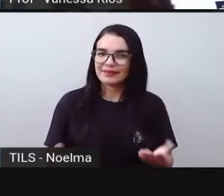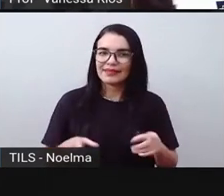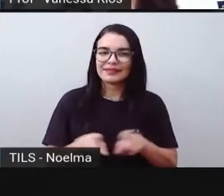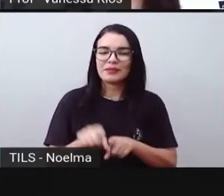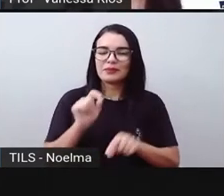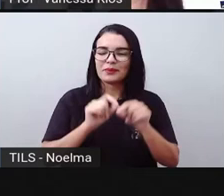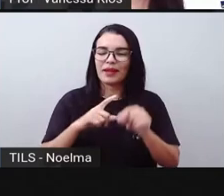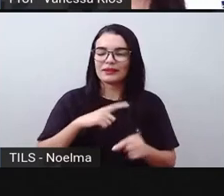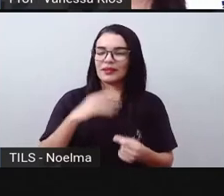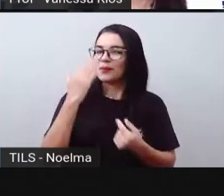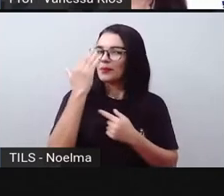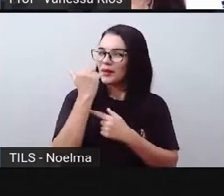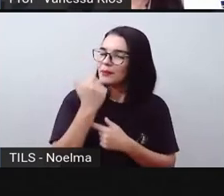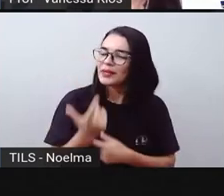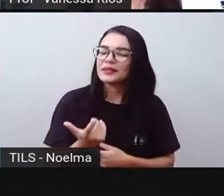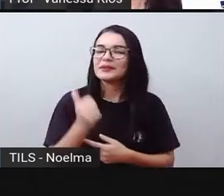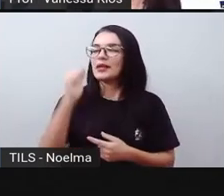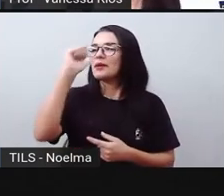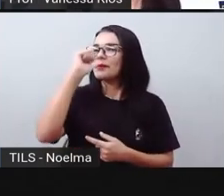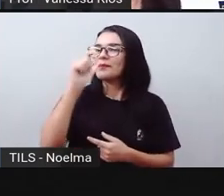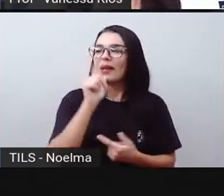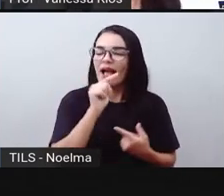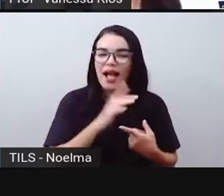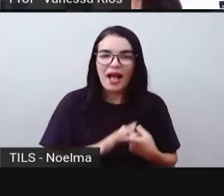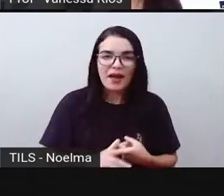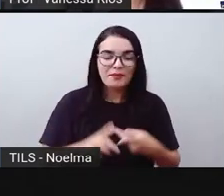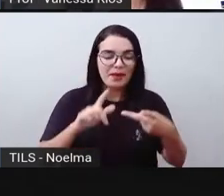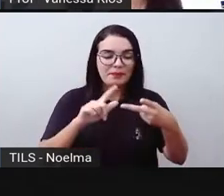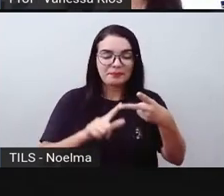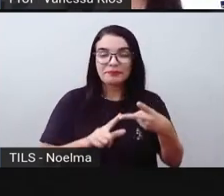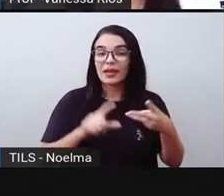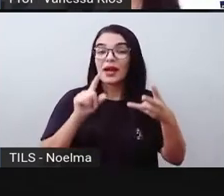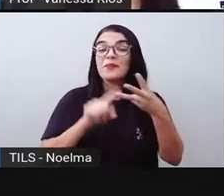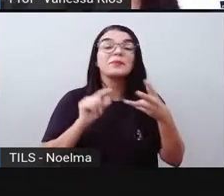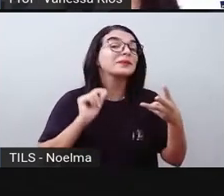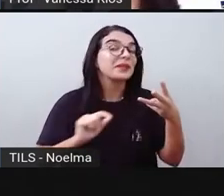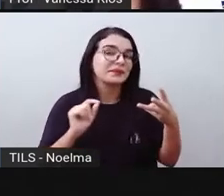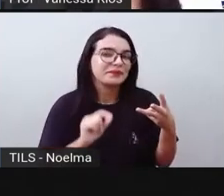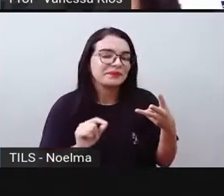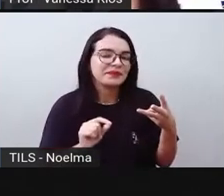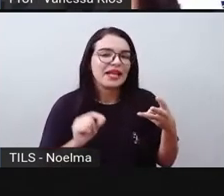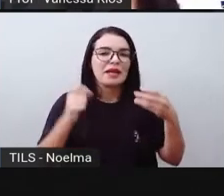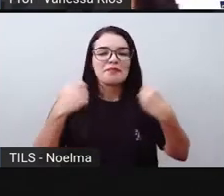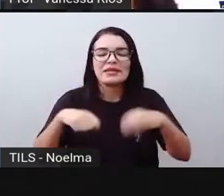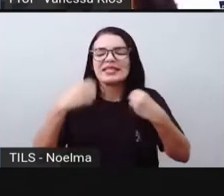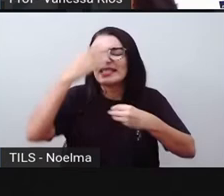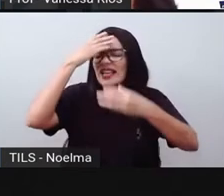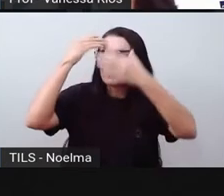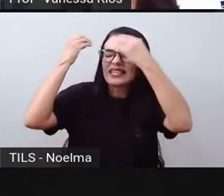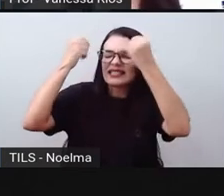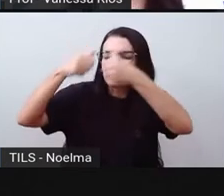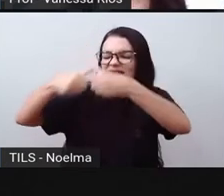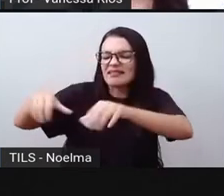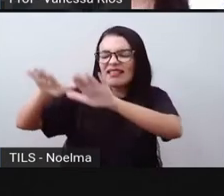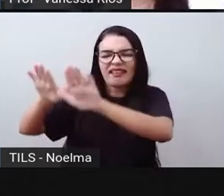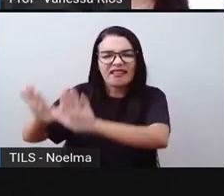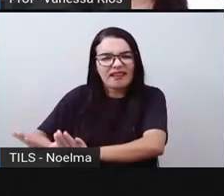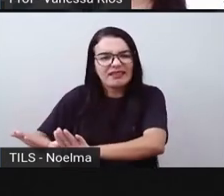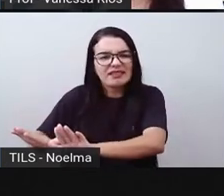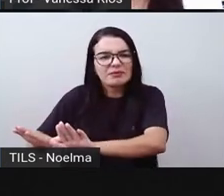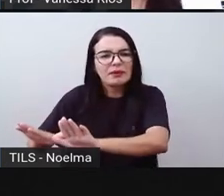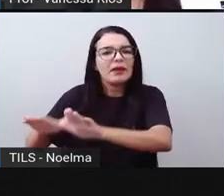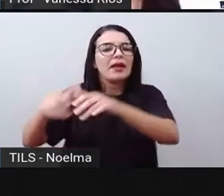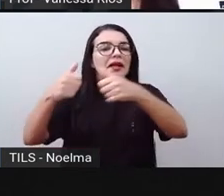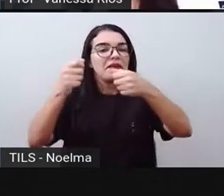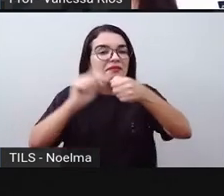água, a gente precisa esquecer o sedentarismo, não é? E tentar ter hábitos aí de praticar algum tipo